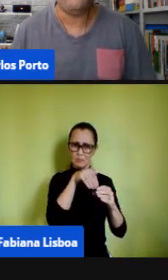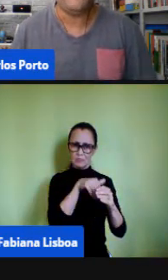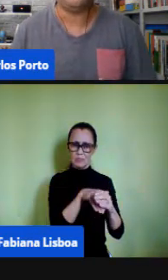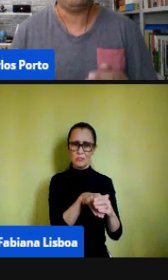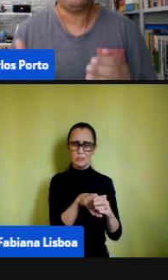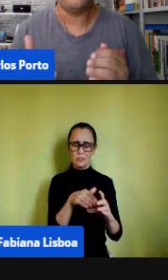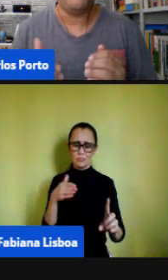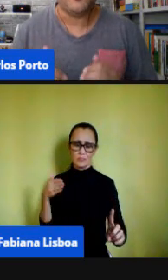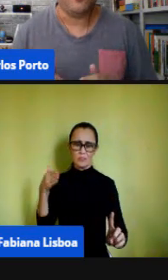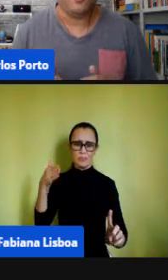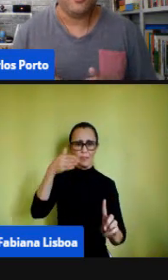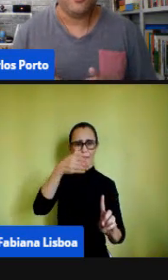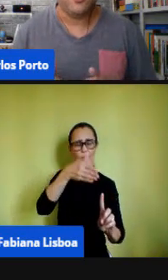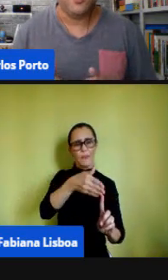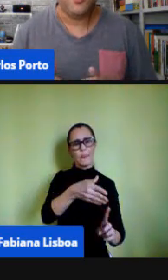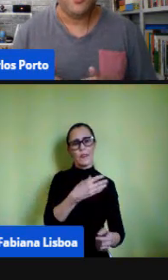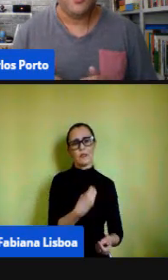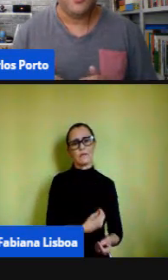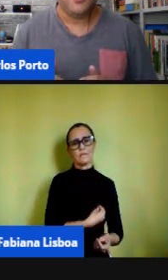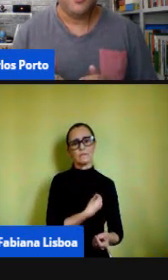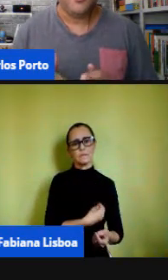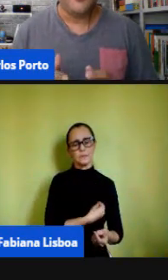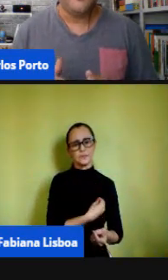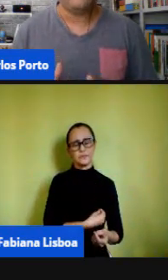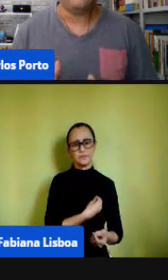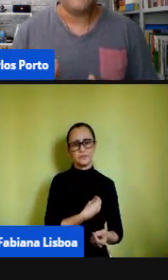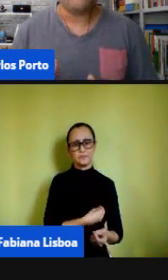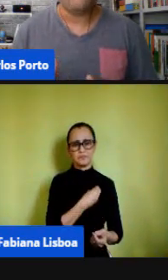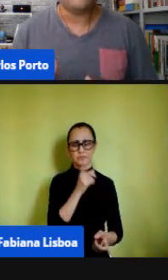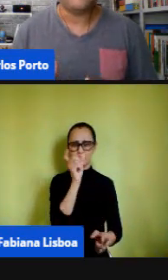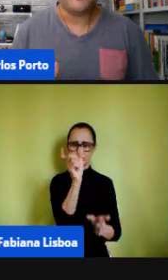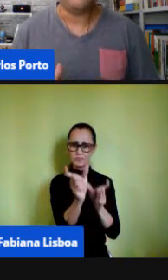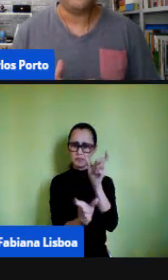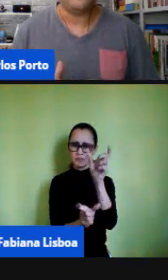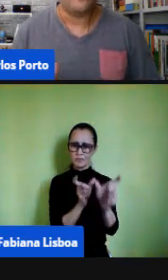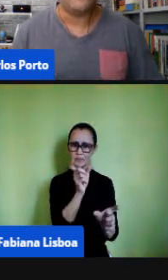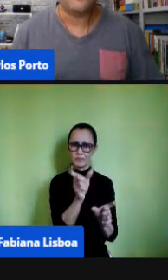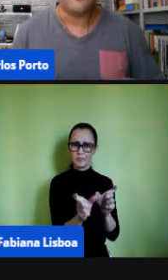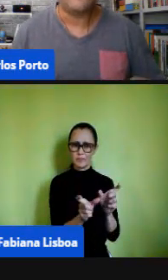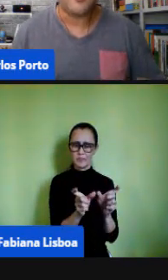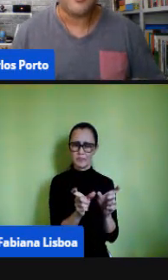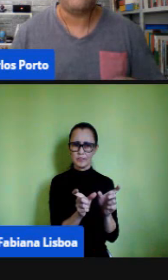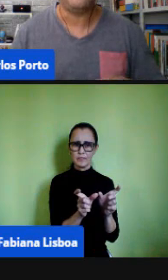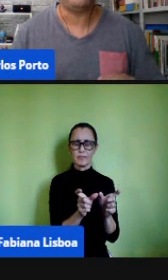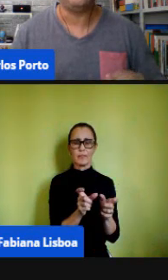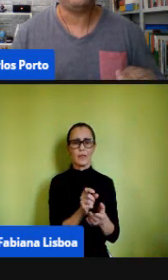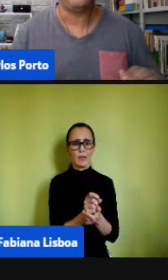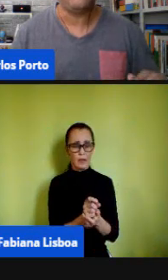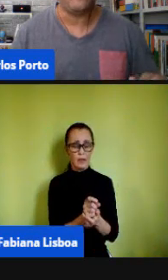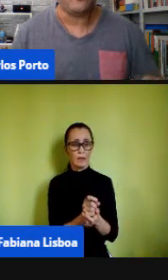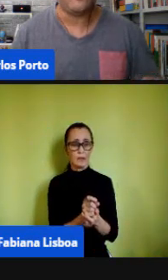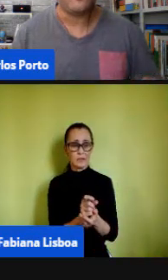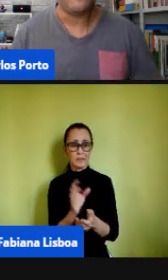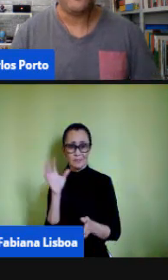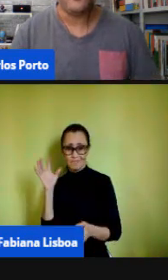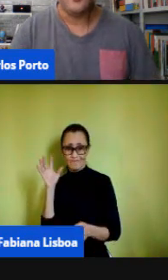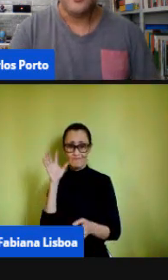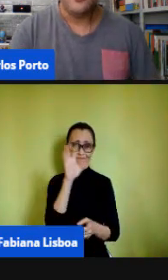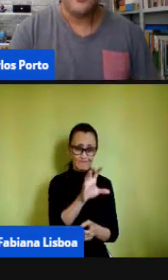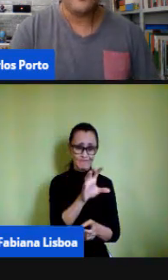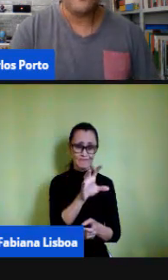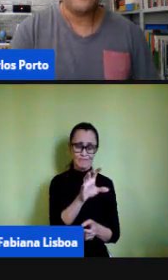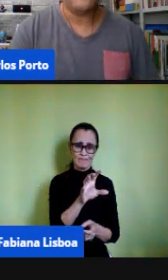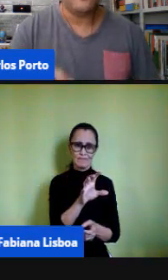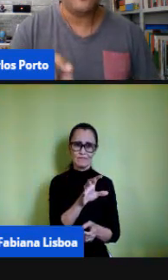na vida do ser humano. E isso tem afetado todas as áreas e todas as dimensões.